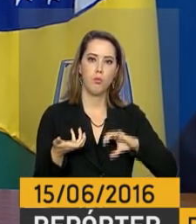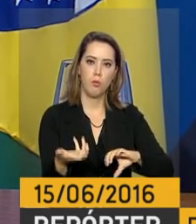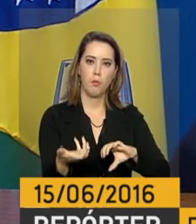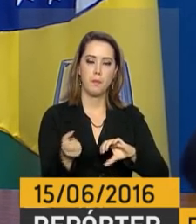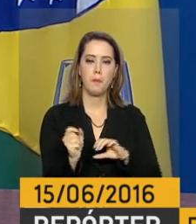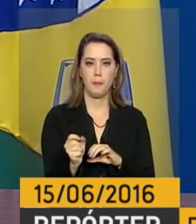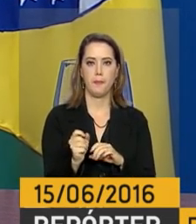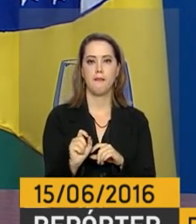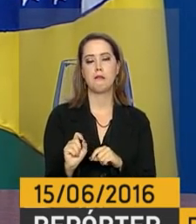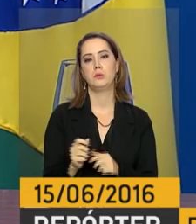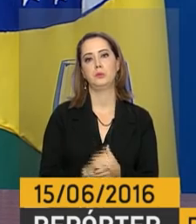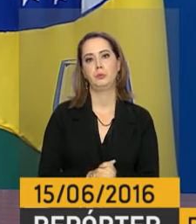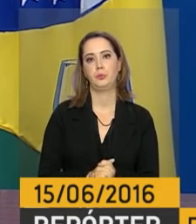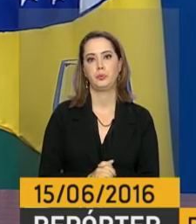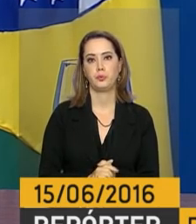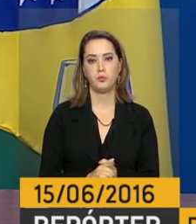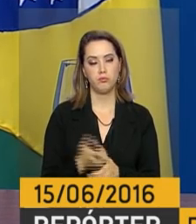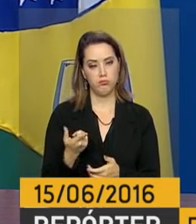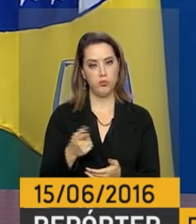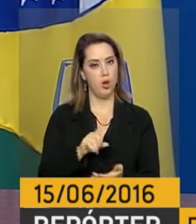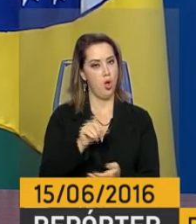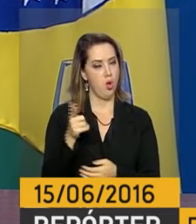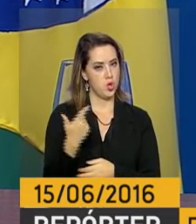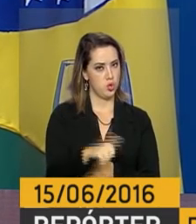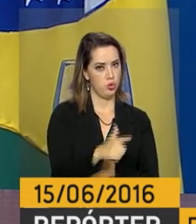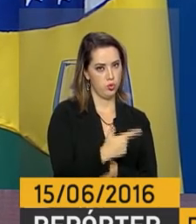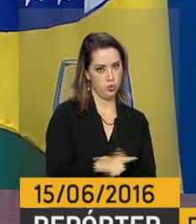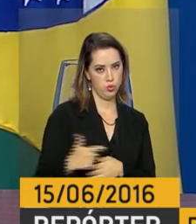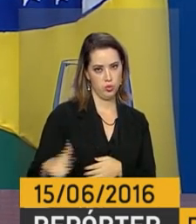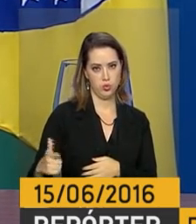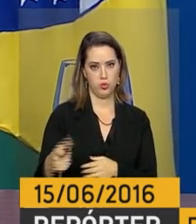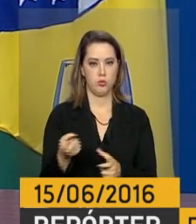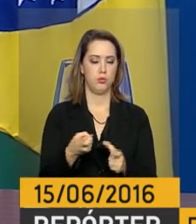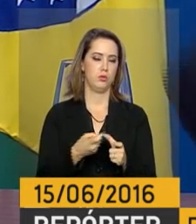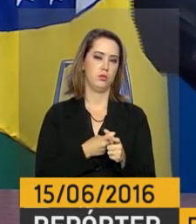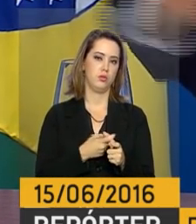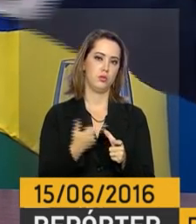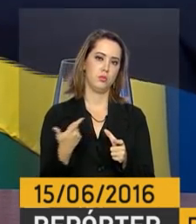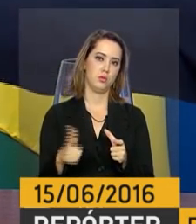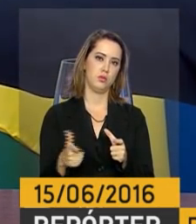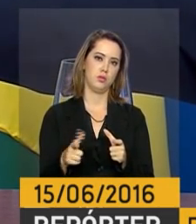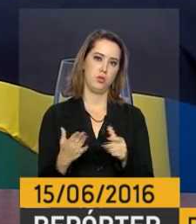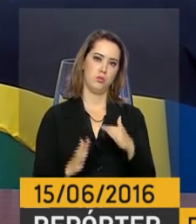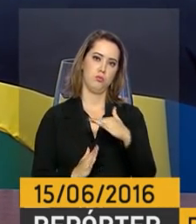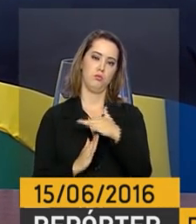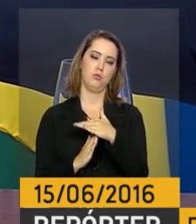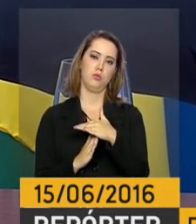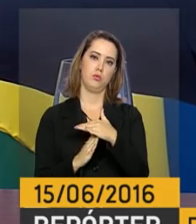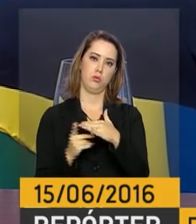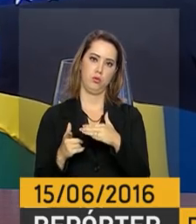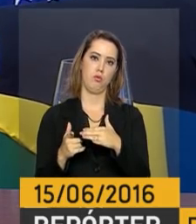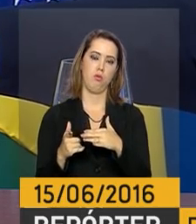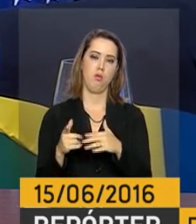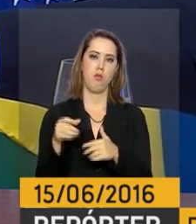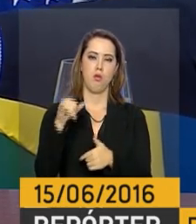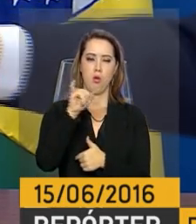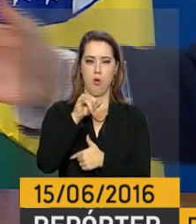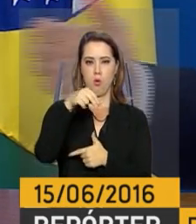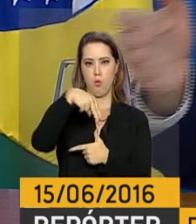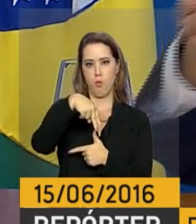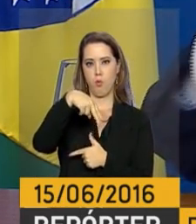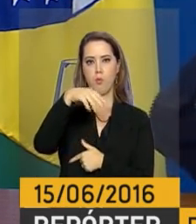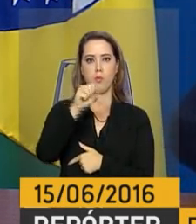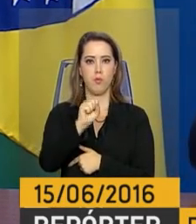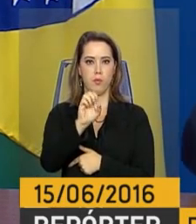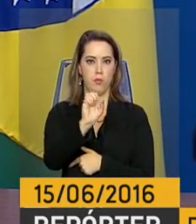das despesas e que não estão cobertas eh por essa medida, certamente a previdência e